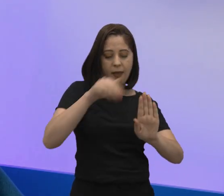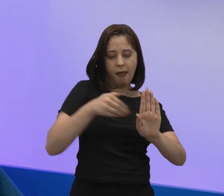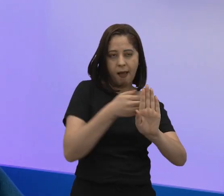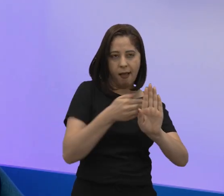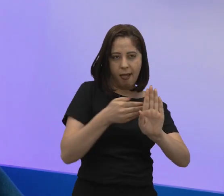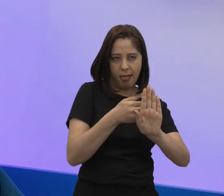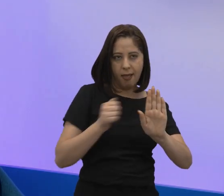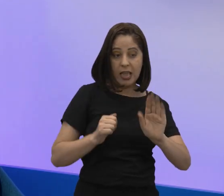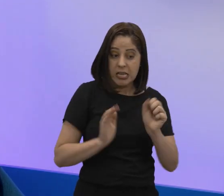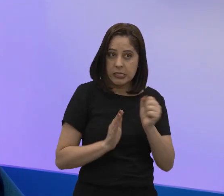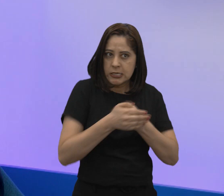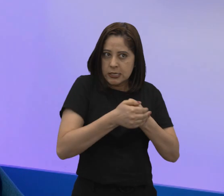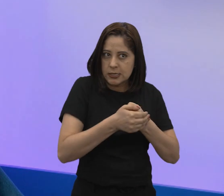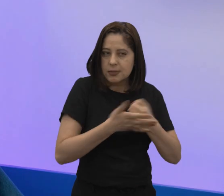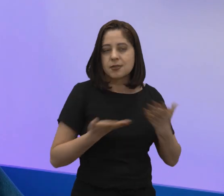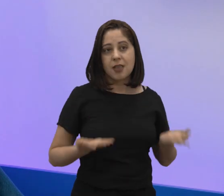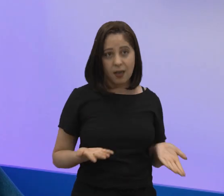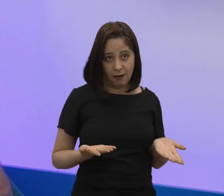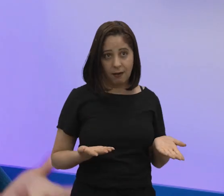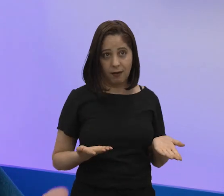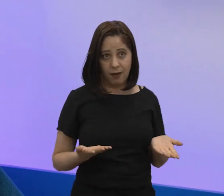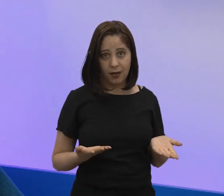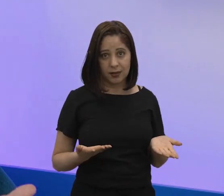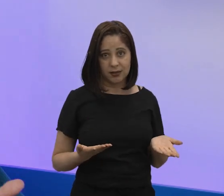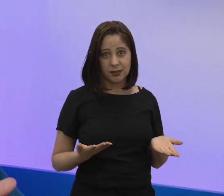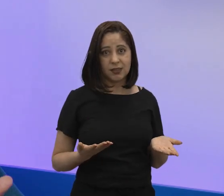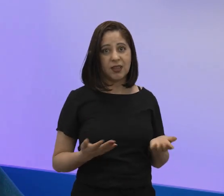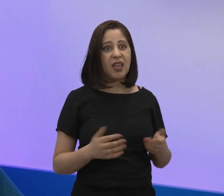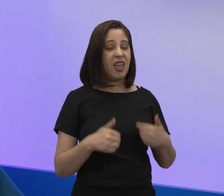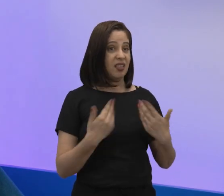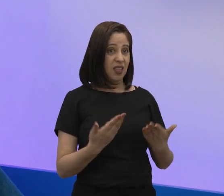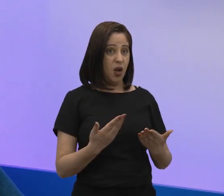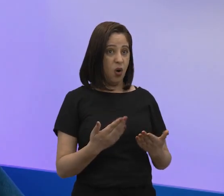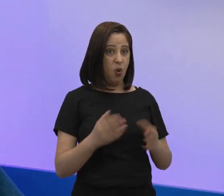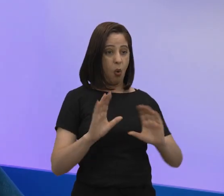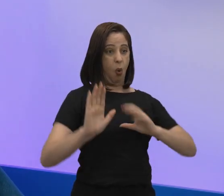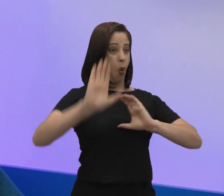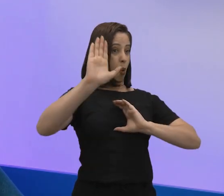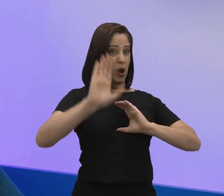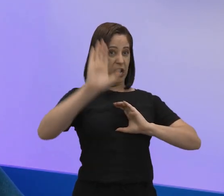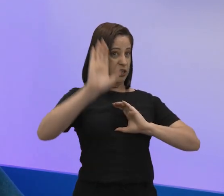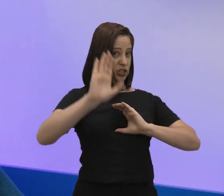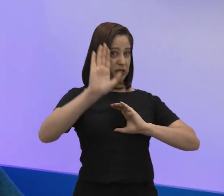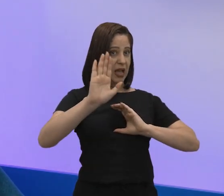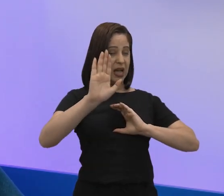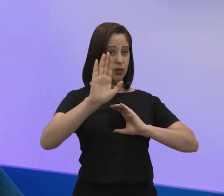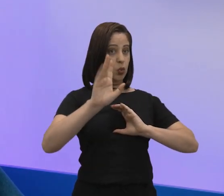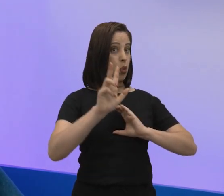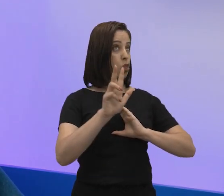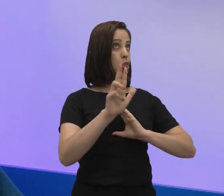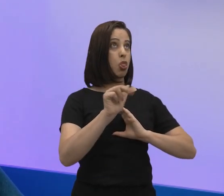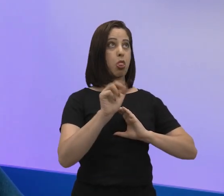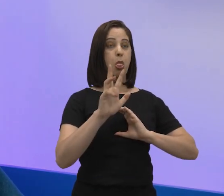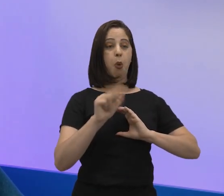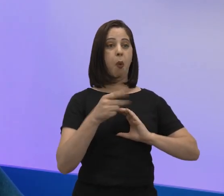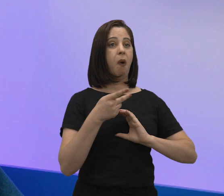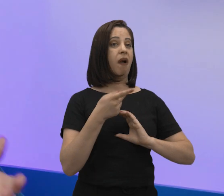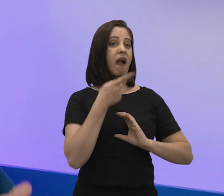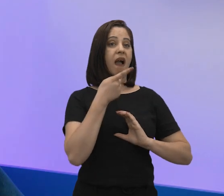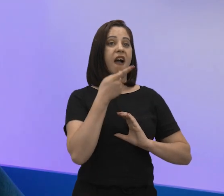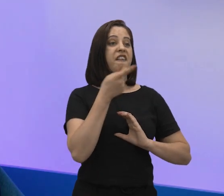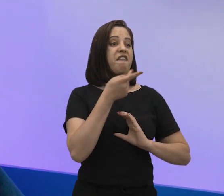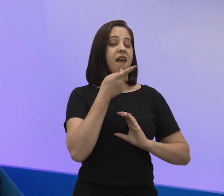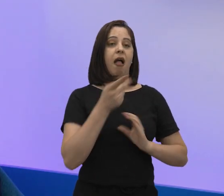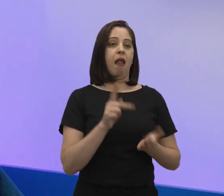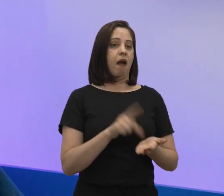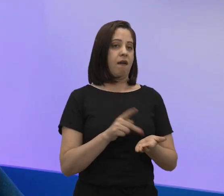seja impactante do ponto de vista negativo para o candidato, ele nunca vai levar ao seu programa eleitoral. Então, buscar fontes